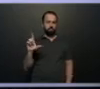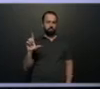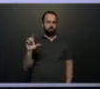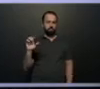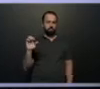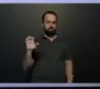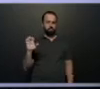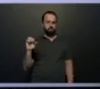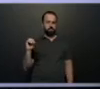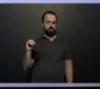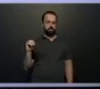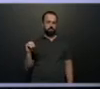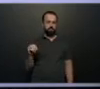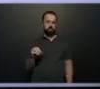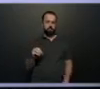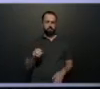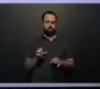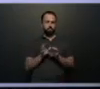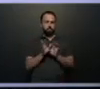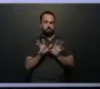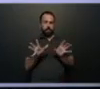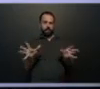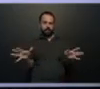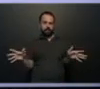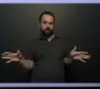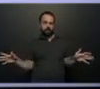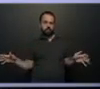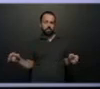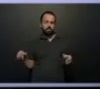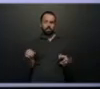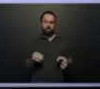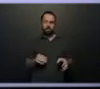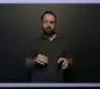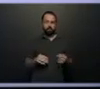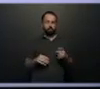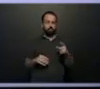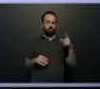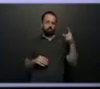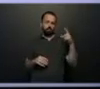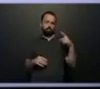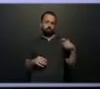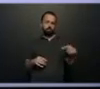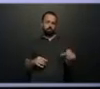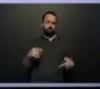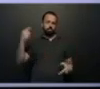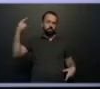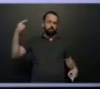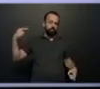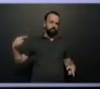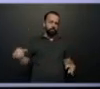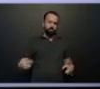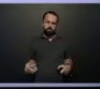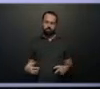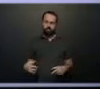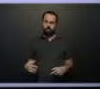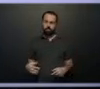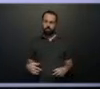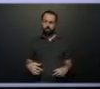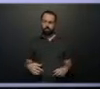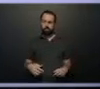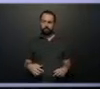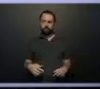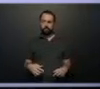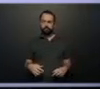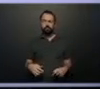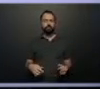substâncias que são produzidas muitos produtos diferentes. Aqui nós temos alguns deles, porque ainda tem muito mais do que isso.